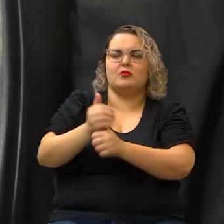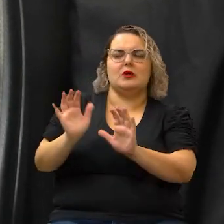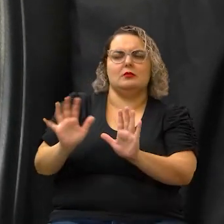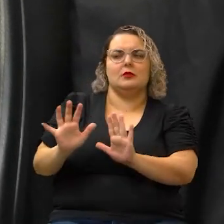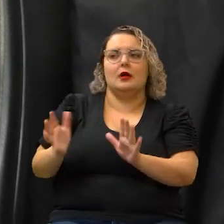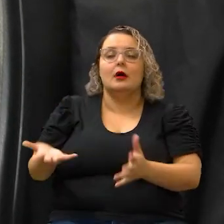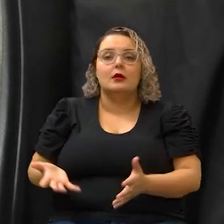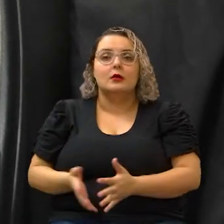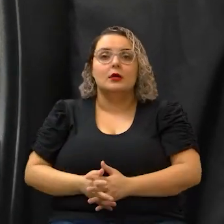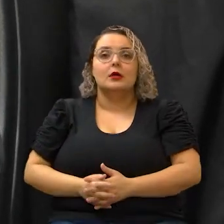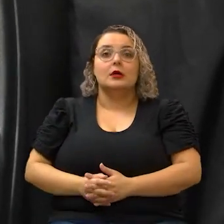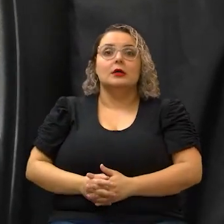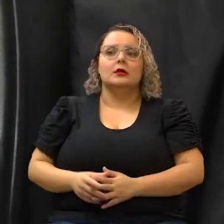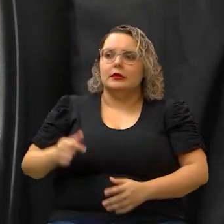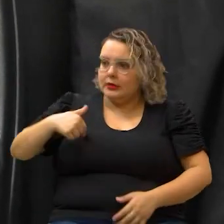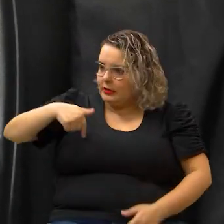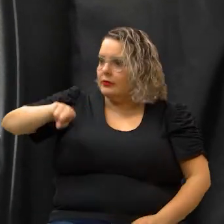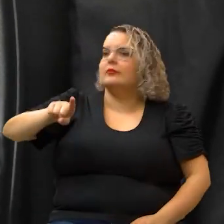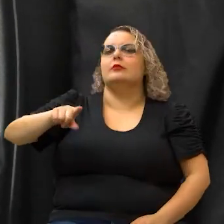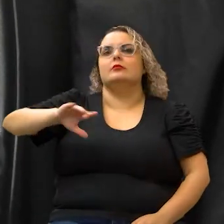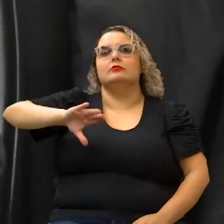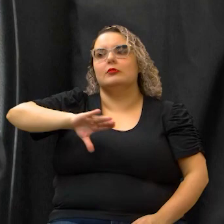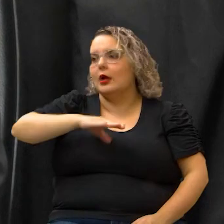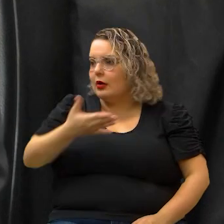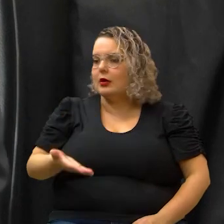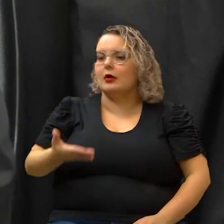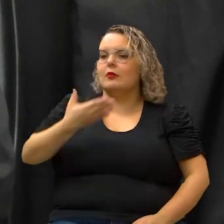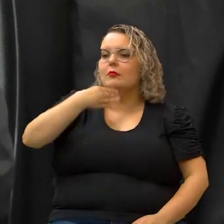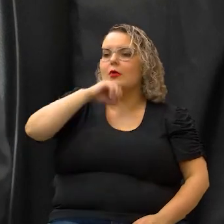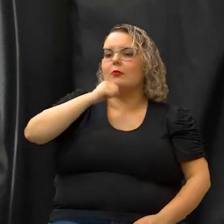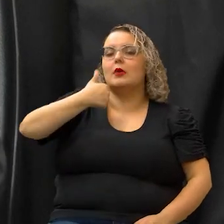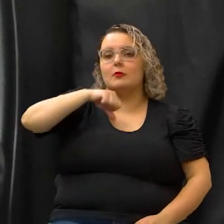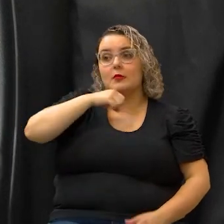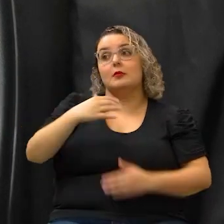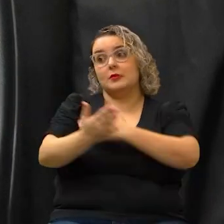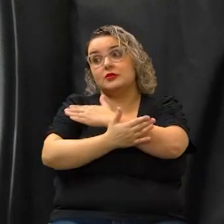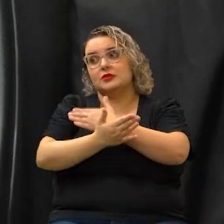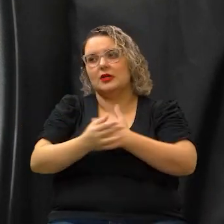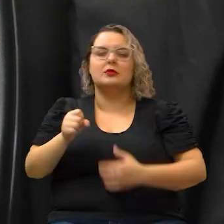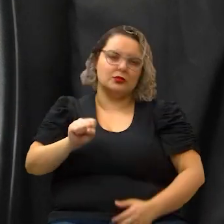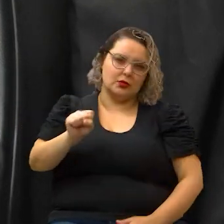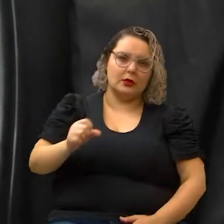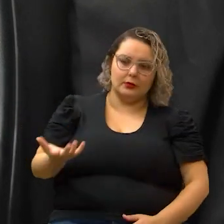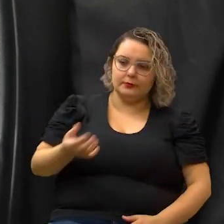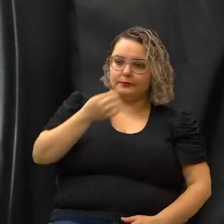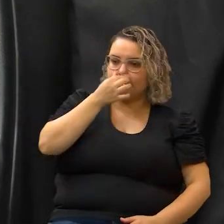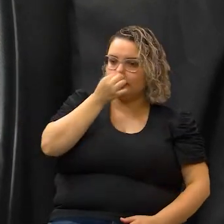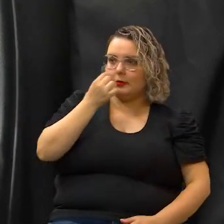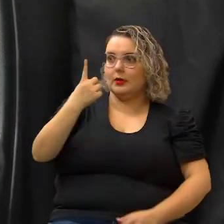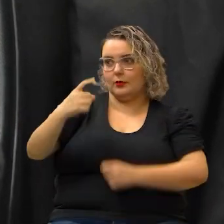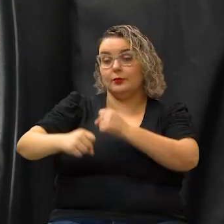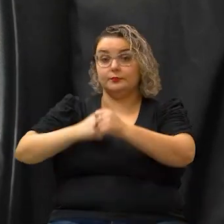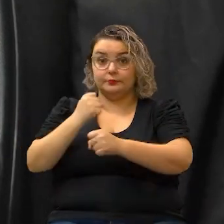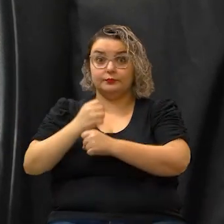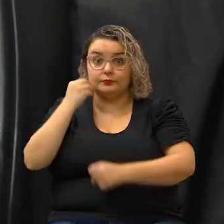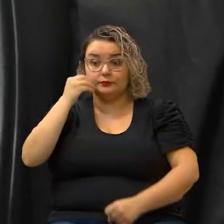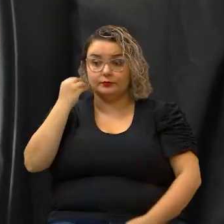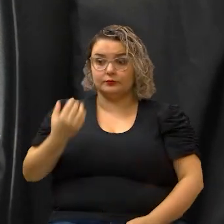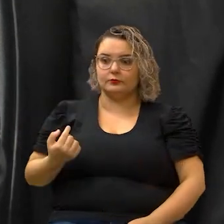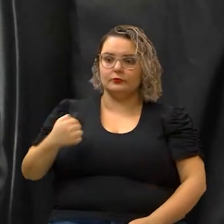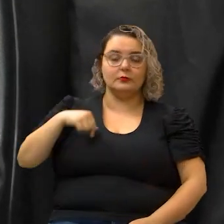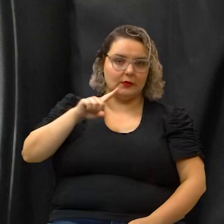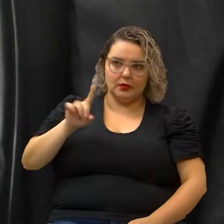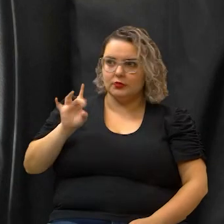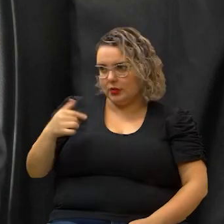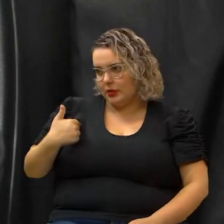nada disso. E eu fui com a cara e com a coragem, né? Meus pais me ajudaram. Eu era solteiro nessa época ainda. E eu fui para ficar 1 ano, era a nossa experiência. Não foi